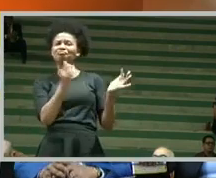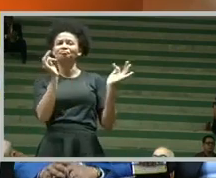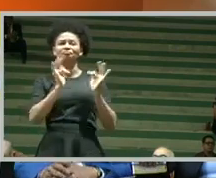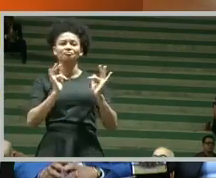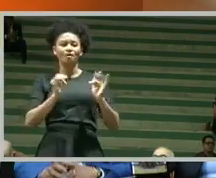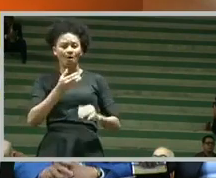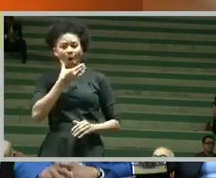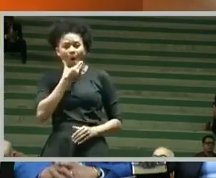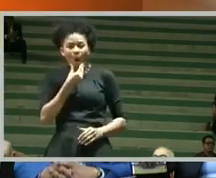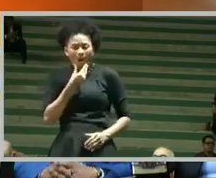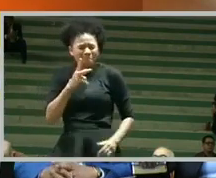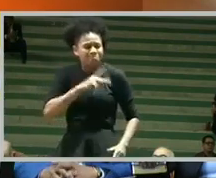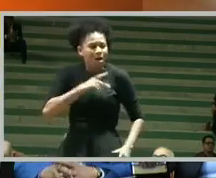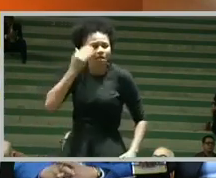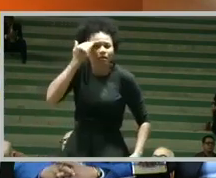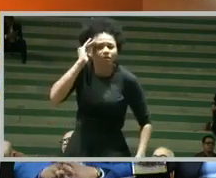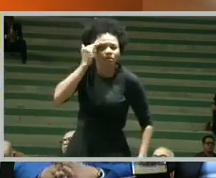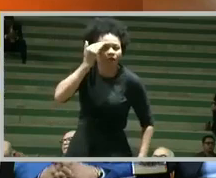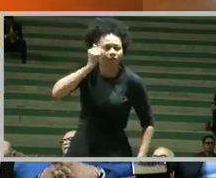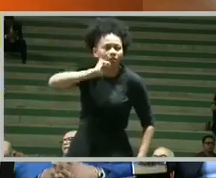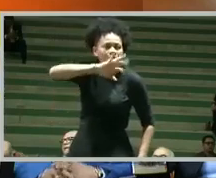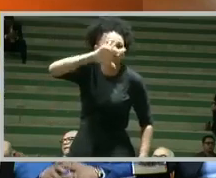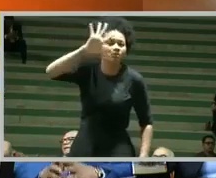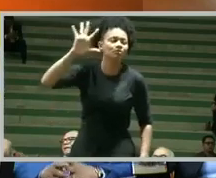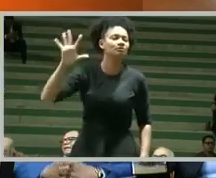Paulo entendeu isso.